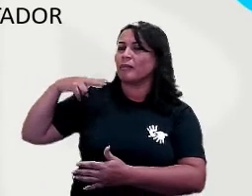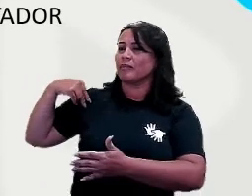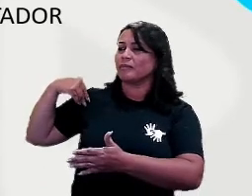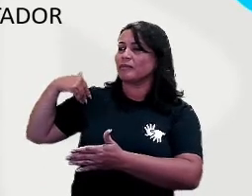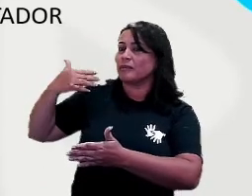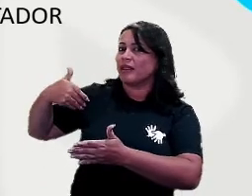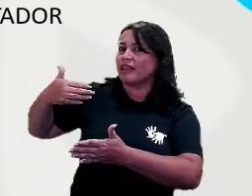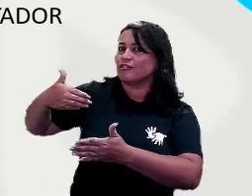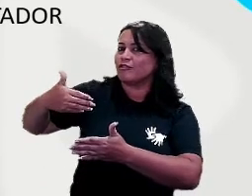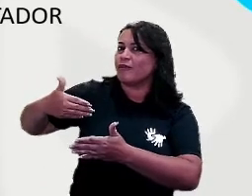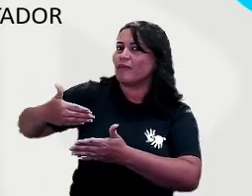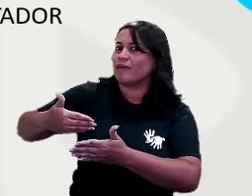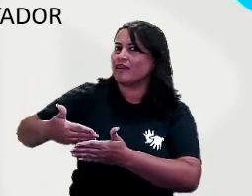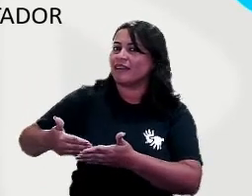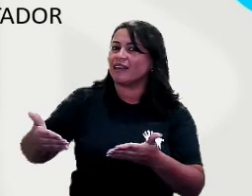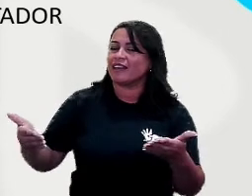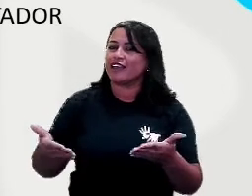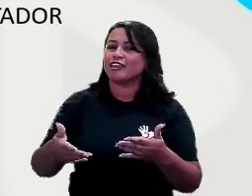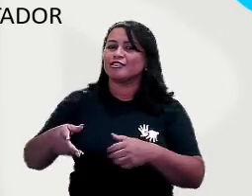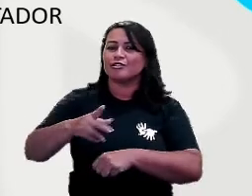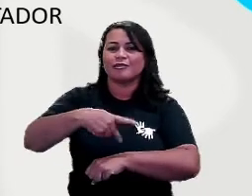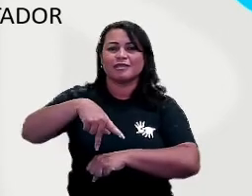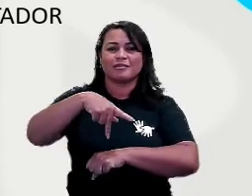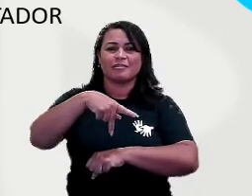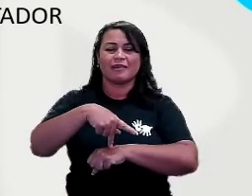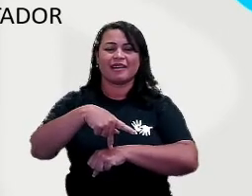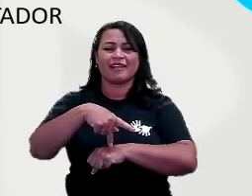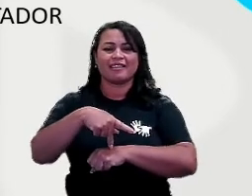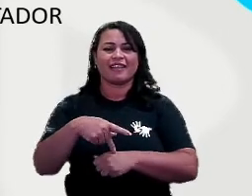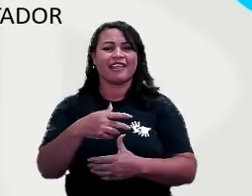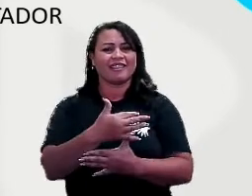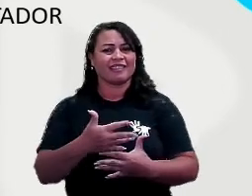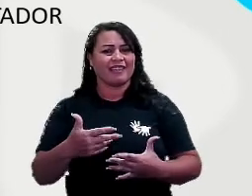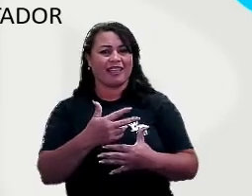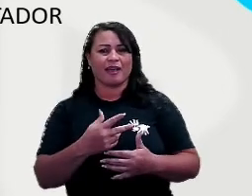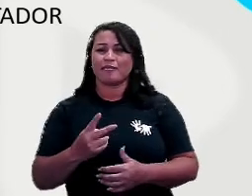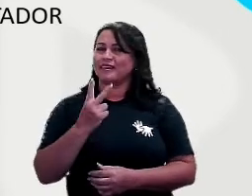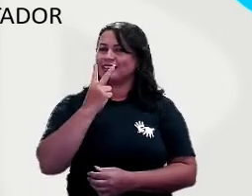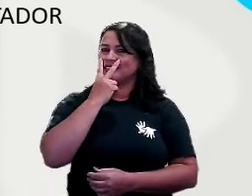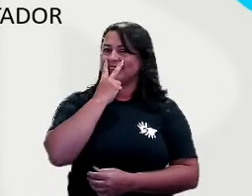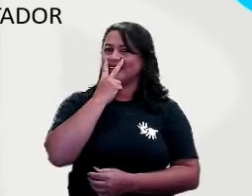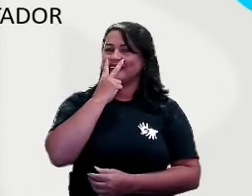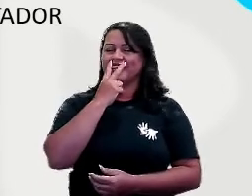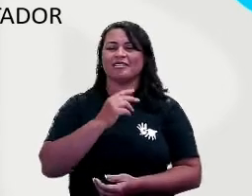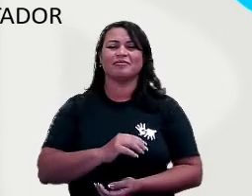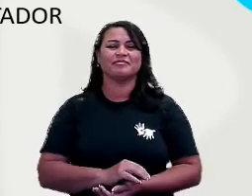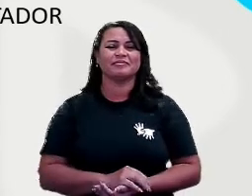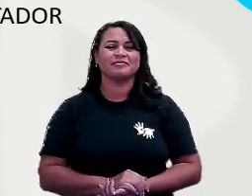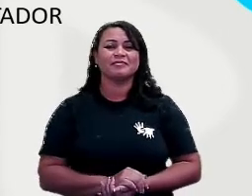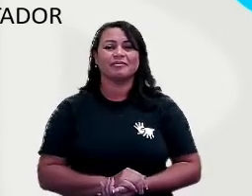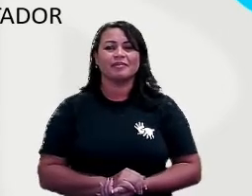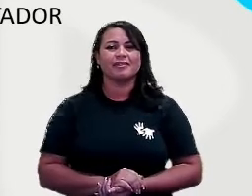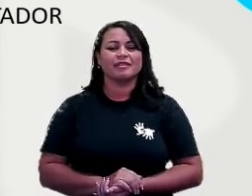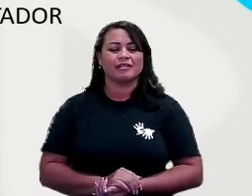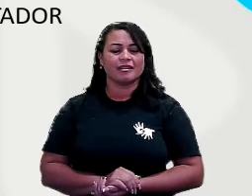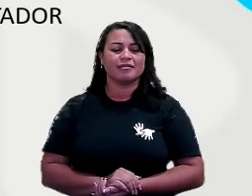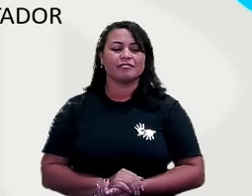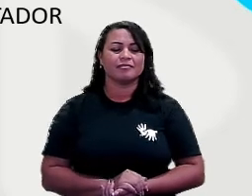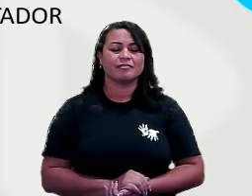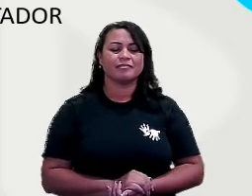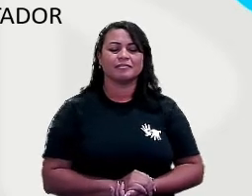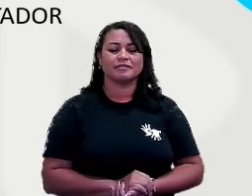escrevendo um capítulo da história de nossa amada terra brasileira.